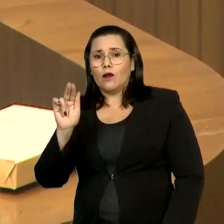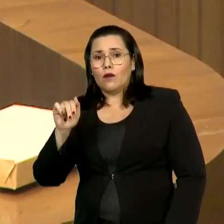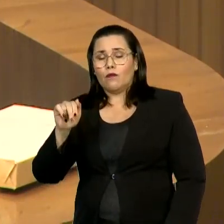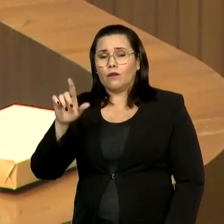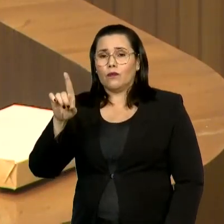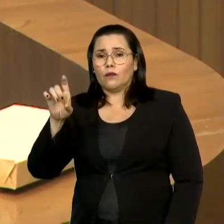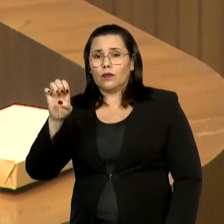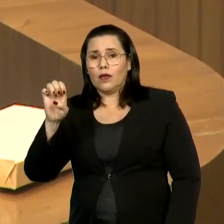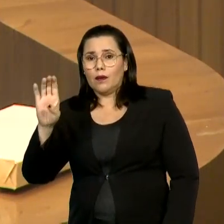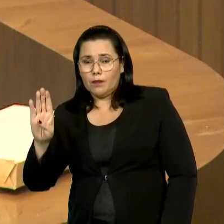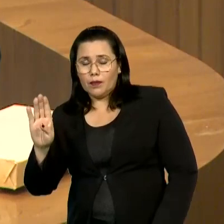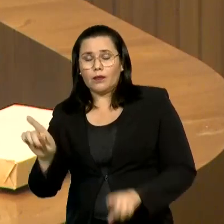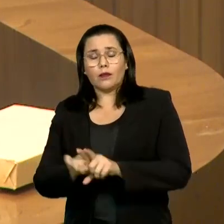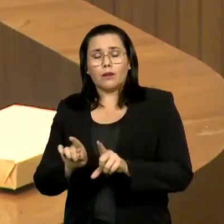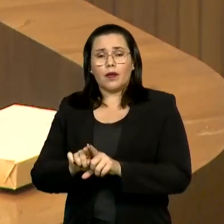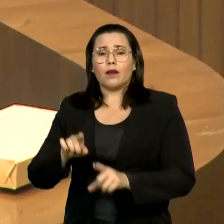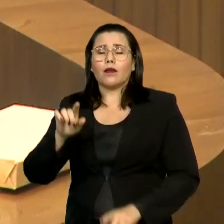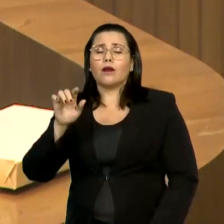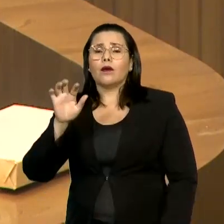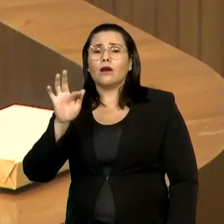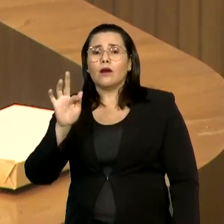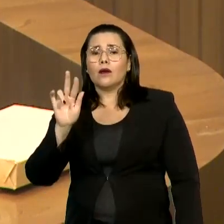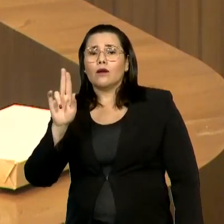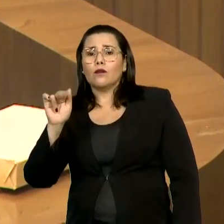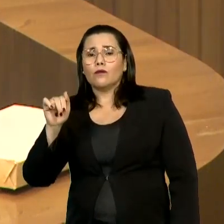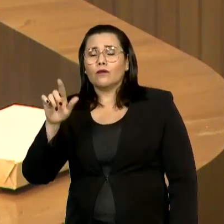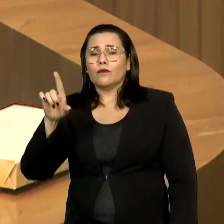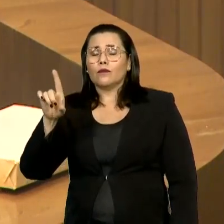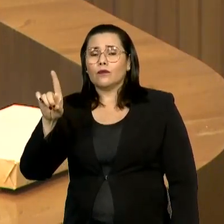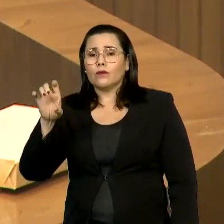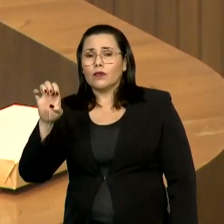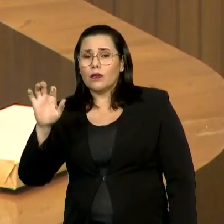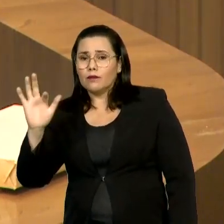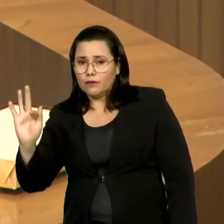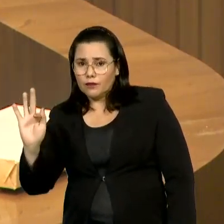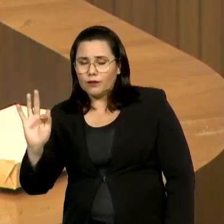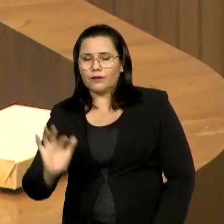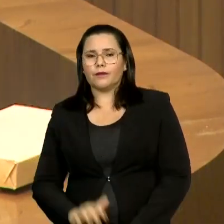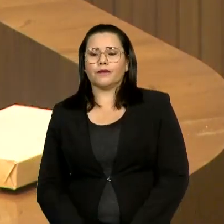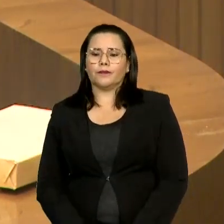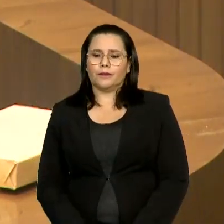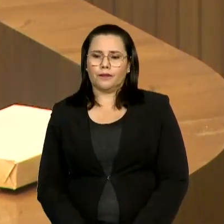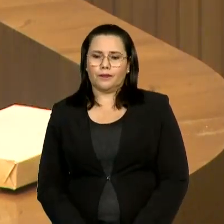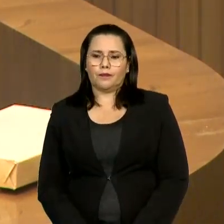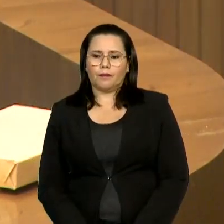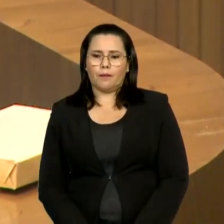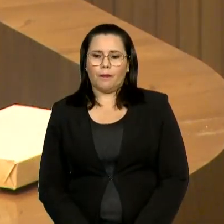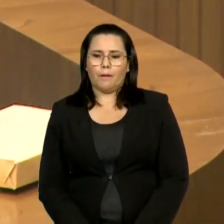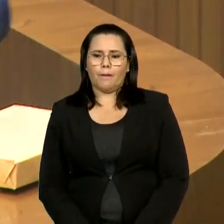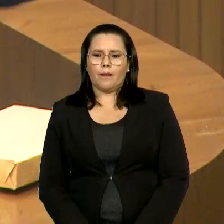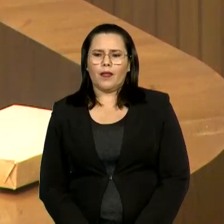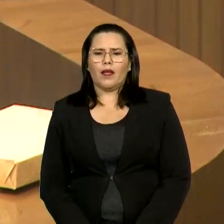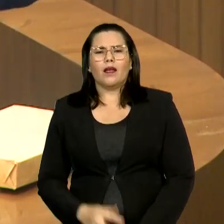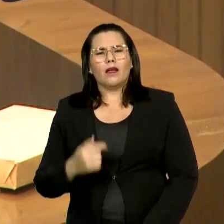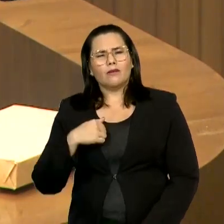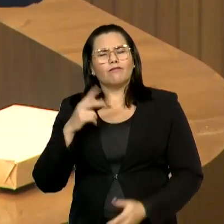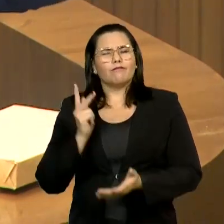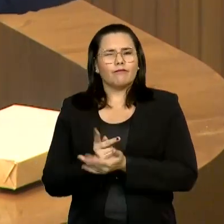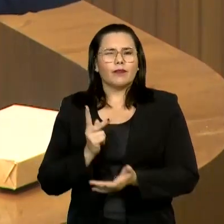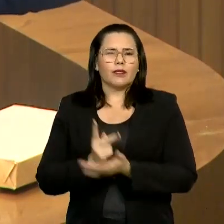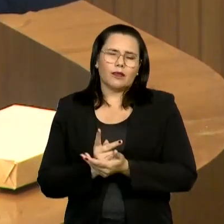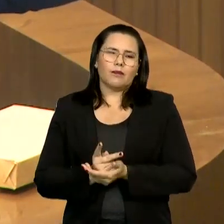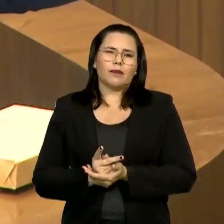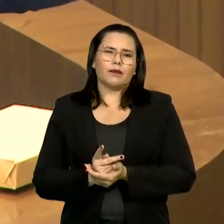E ao longo desse tempo, nós tecemos várias críticas ao Simproessema. Nós ouvimos